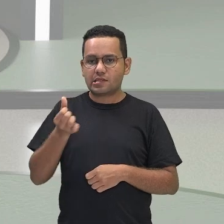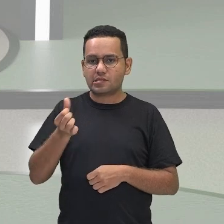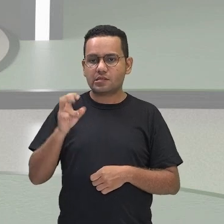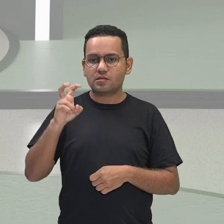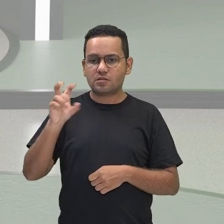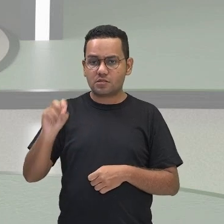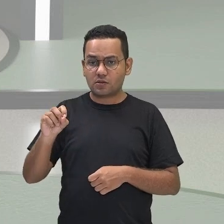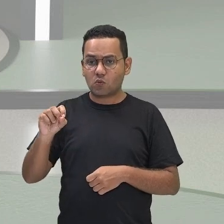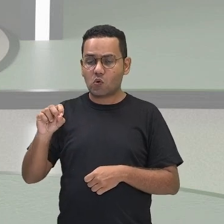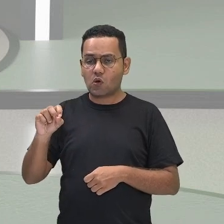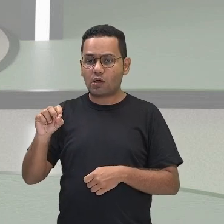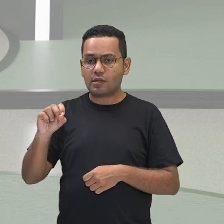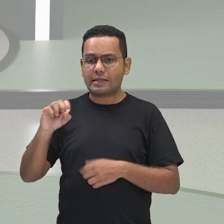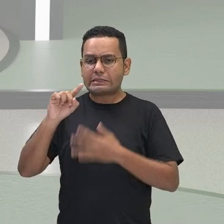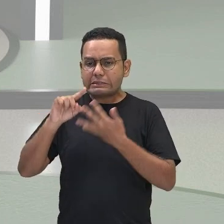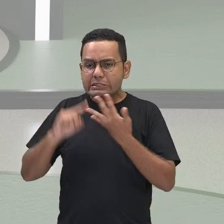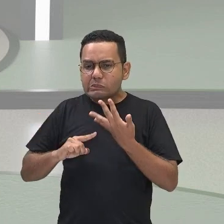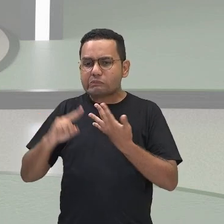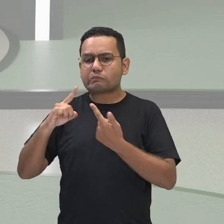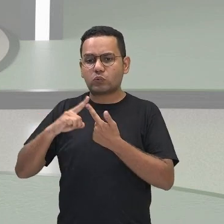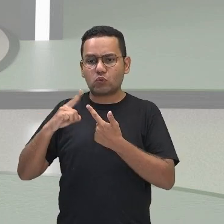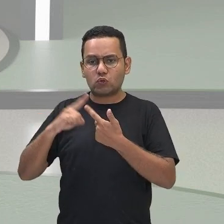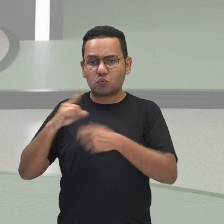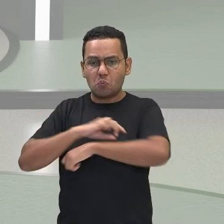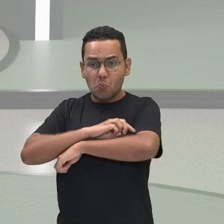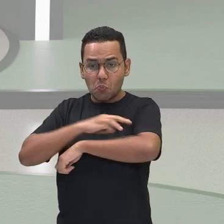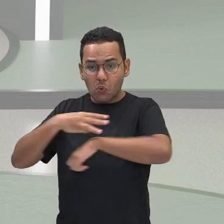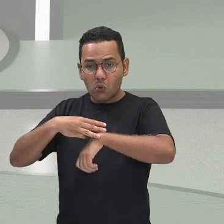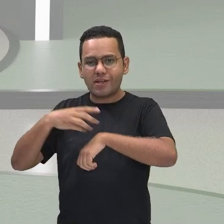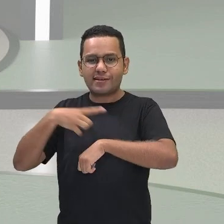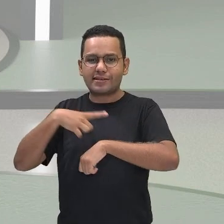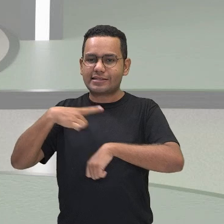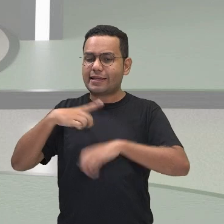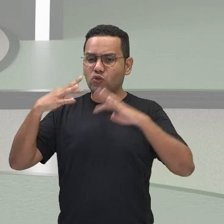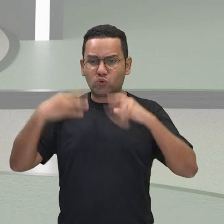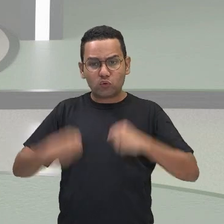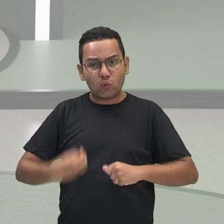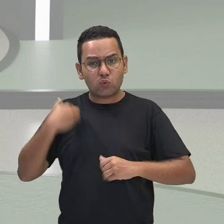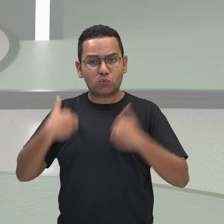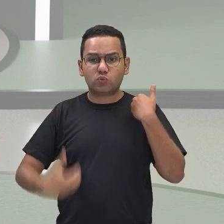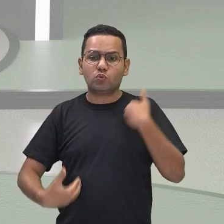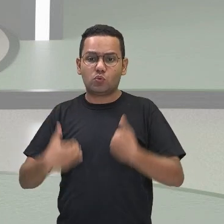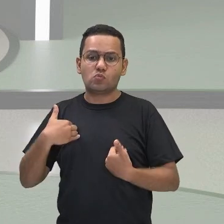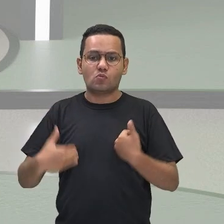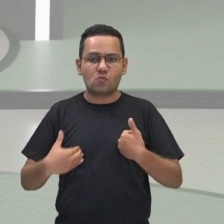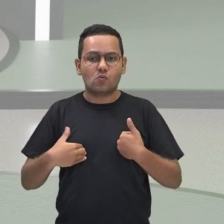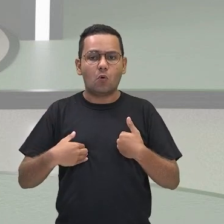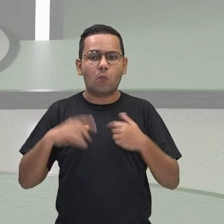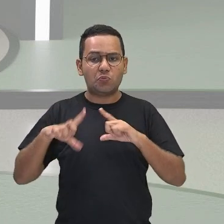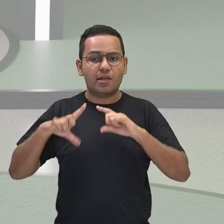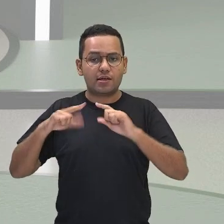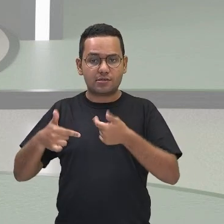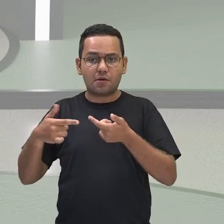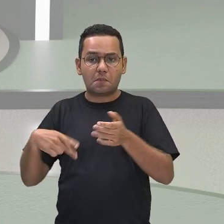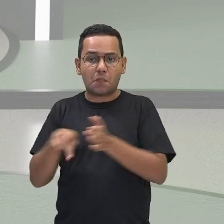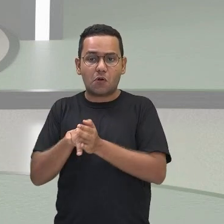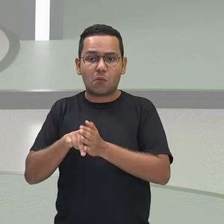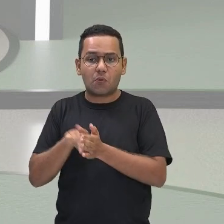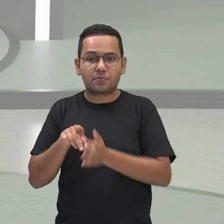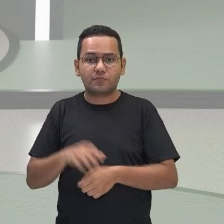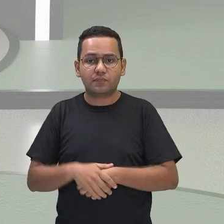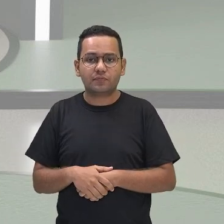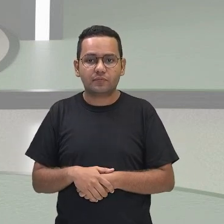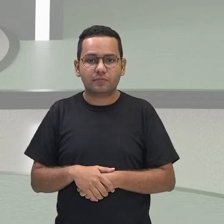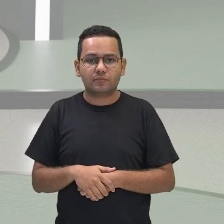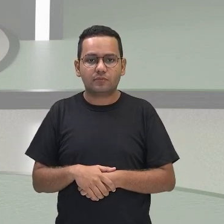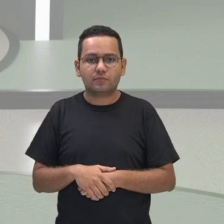650 músculos que estão envolvidos em todas essas atividades, dos movimentos